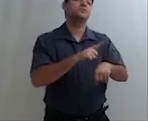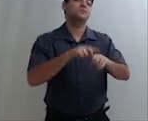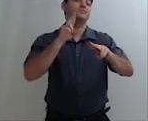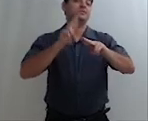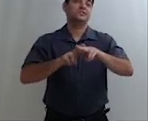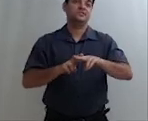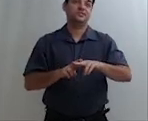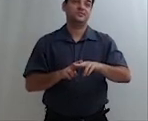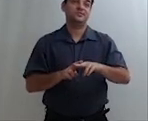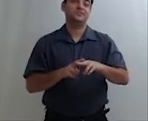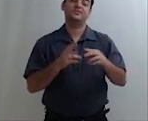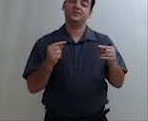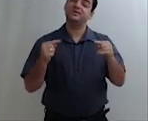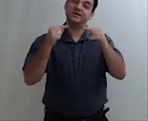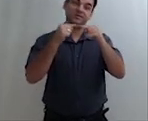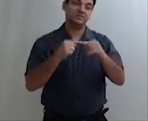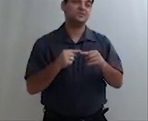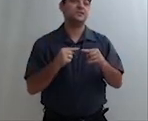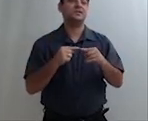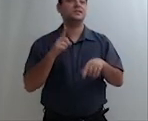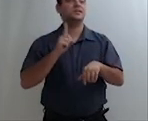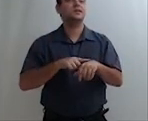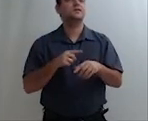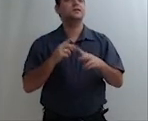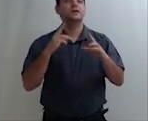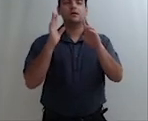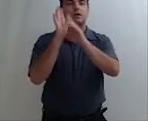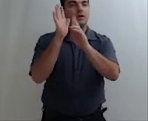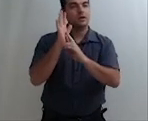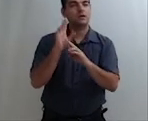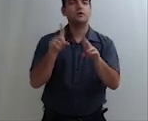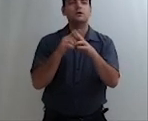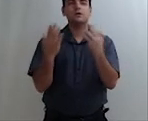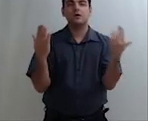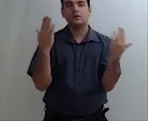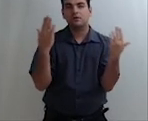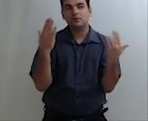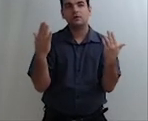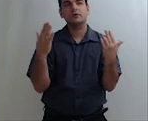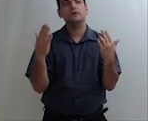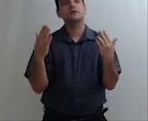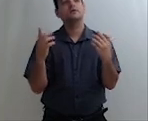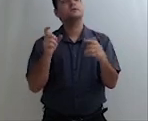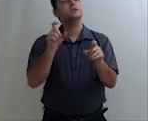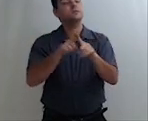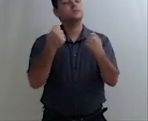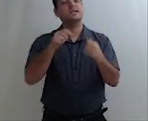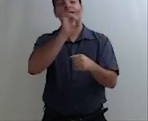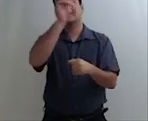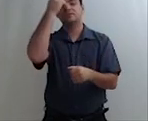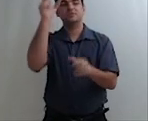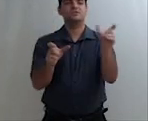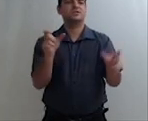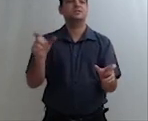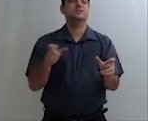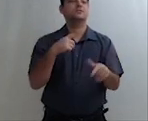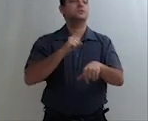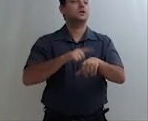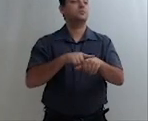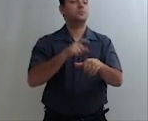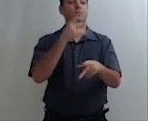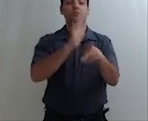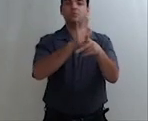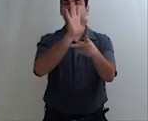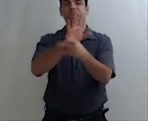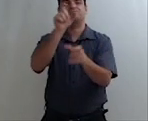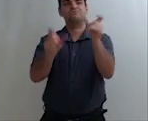vinculado a julgador em obediência aos princípios da proporcionalidade e da individualização da pena isto isto